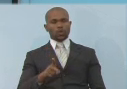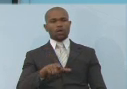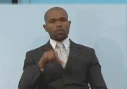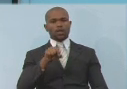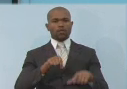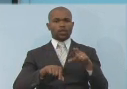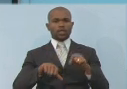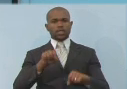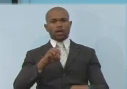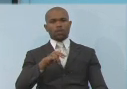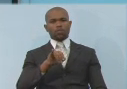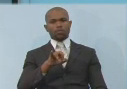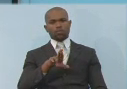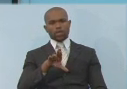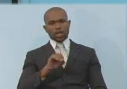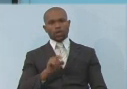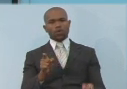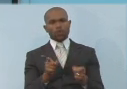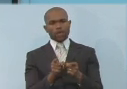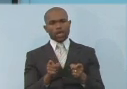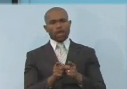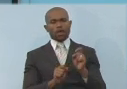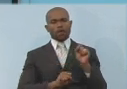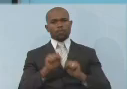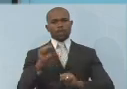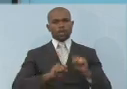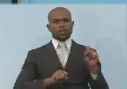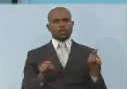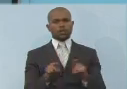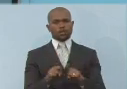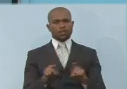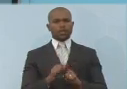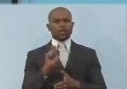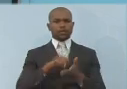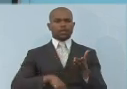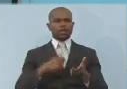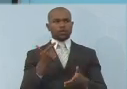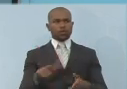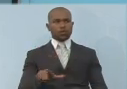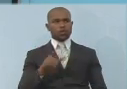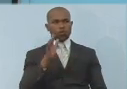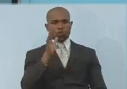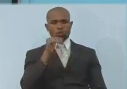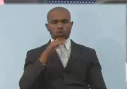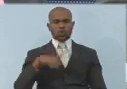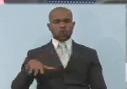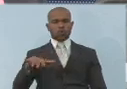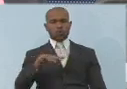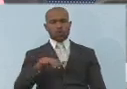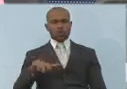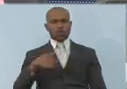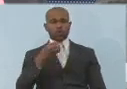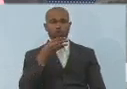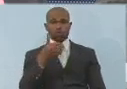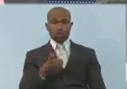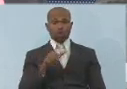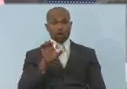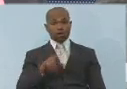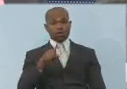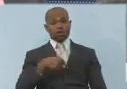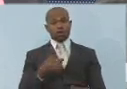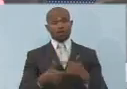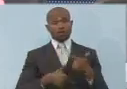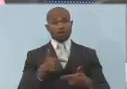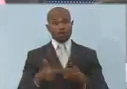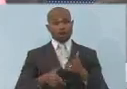para micro e pequenas empresas e também o recadastramento funcional dos servidores. Bom, essas são as ações que